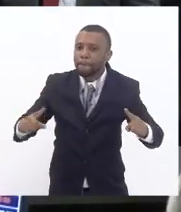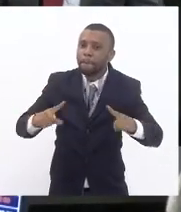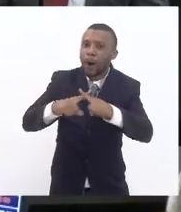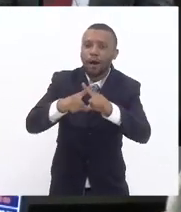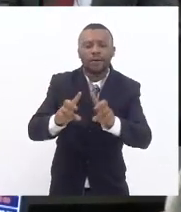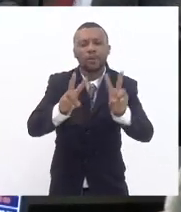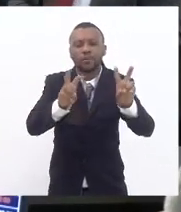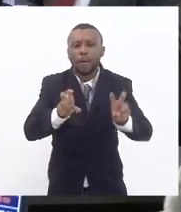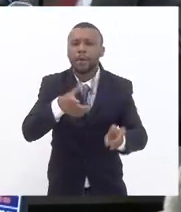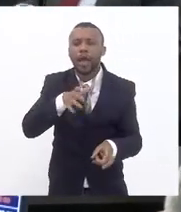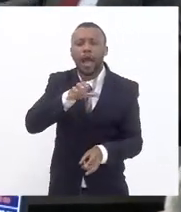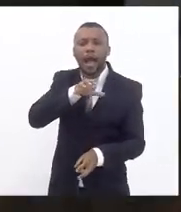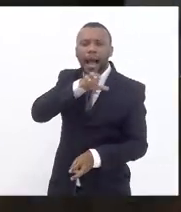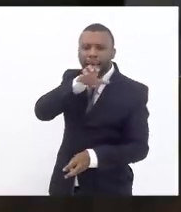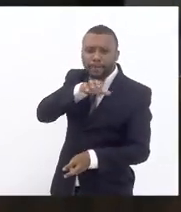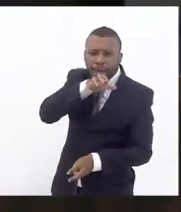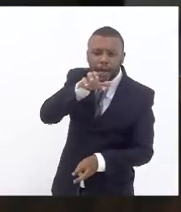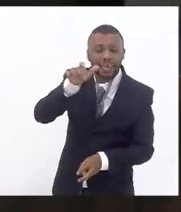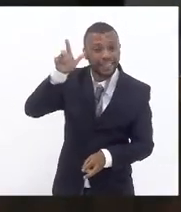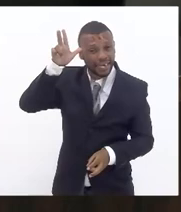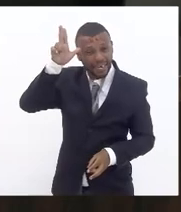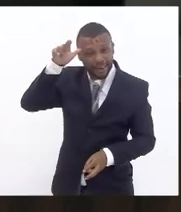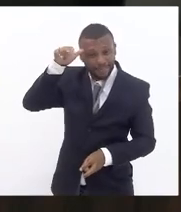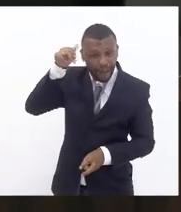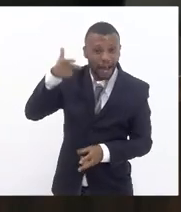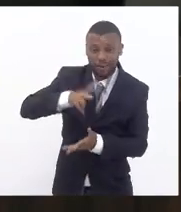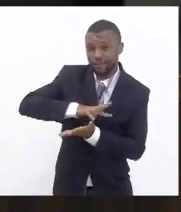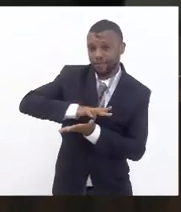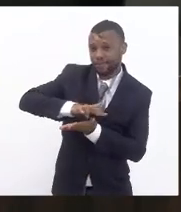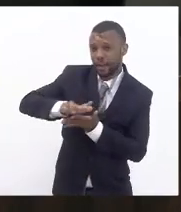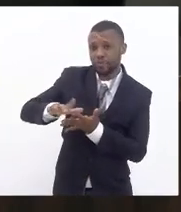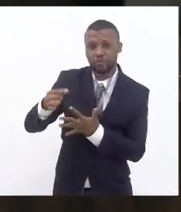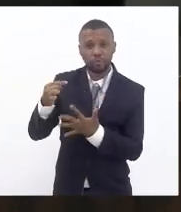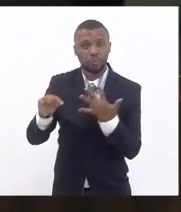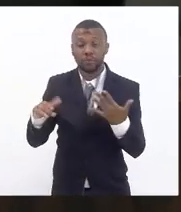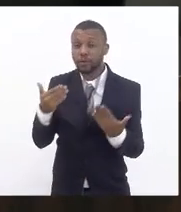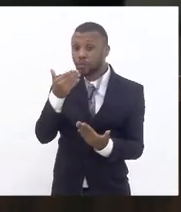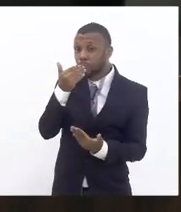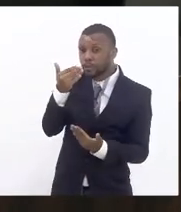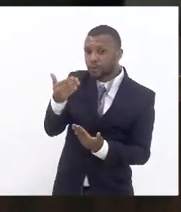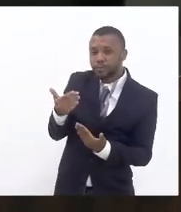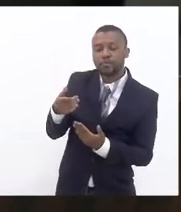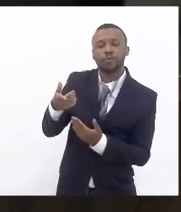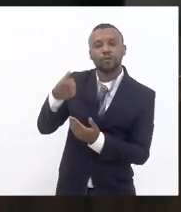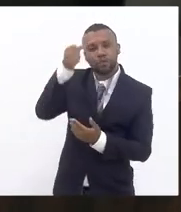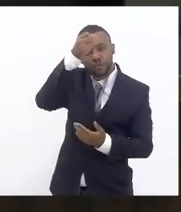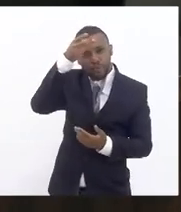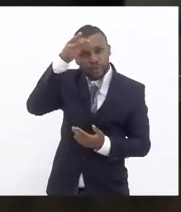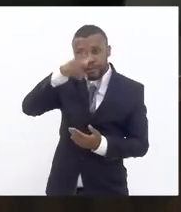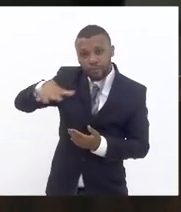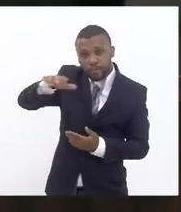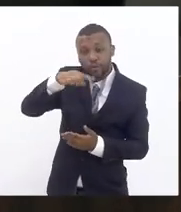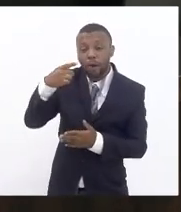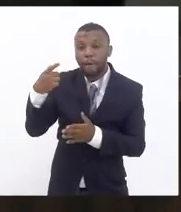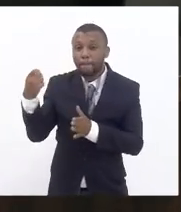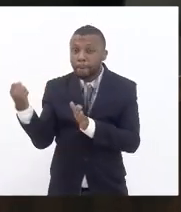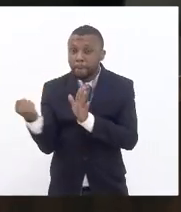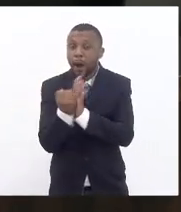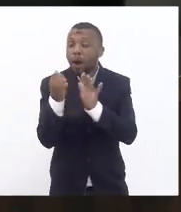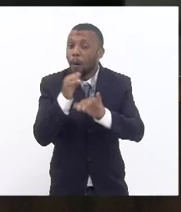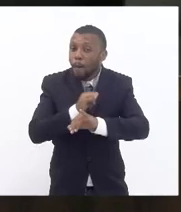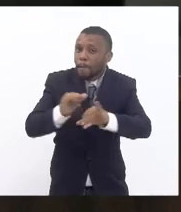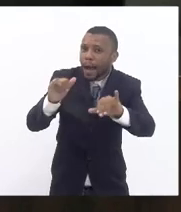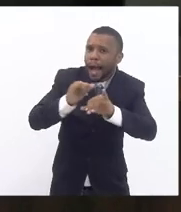animais, cavalos e equestres. Então, foi um pedido, na verdade, da cidade, para que produzisse um marketing para o município e